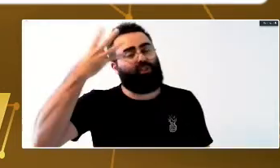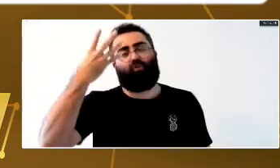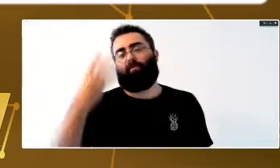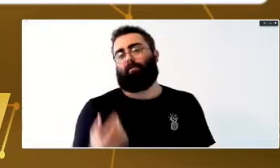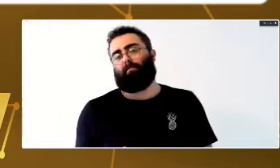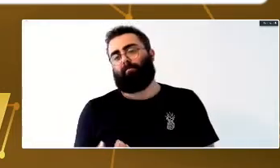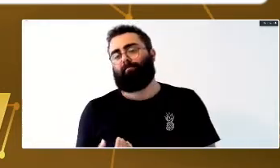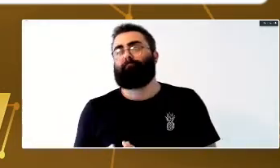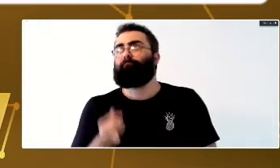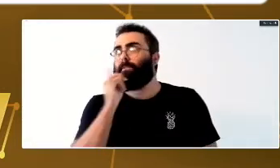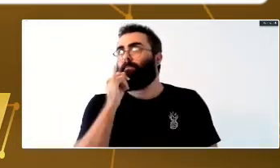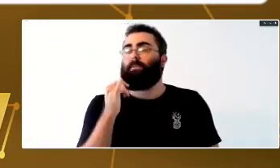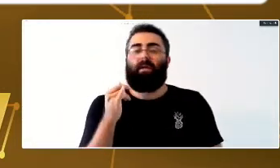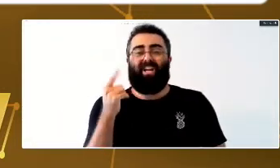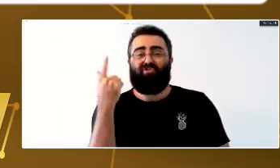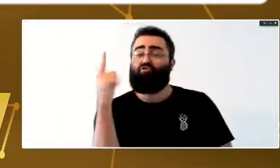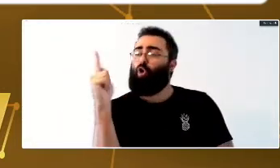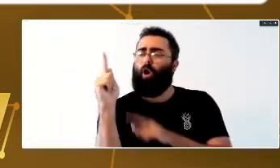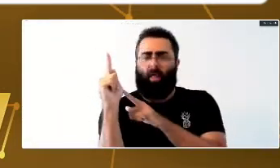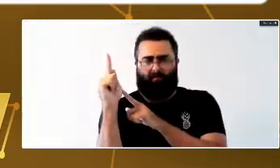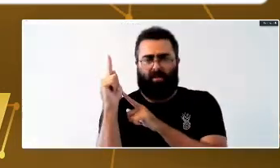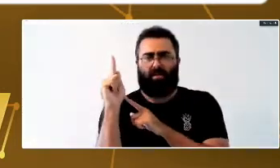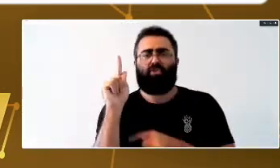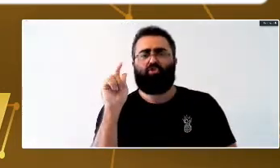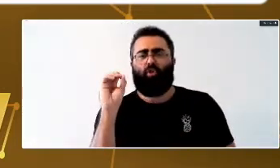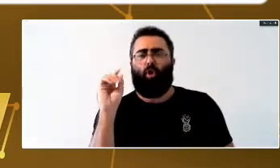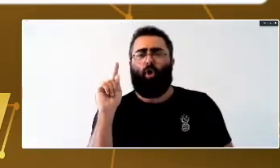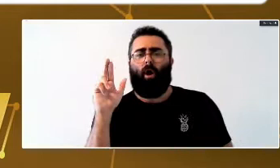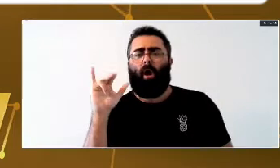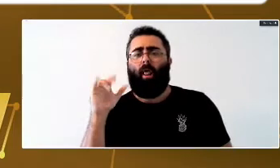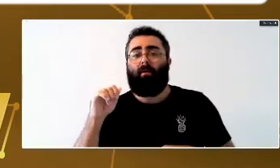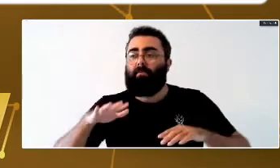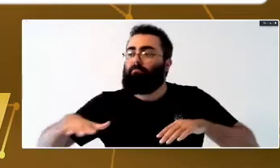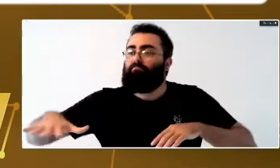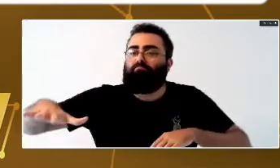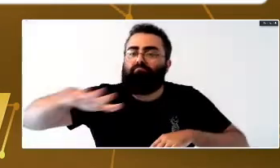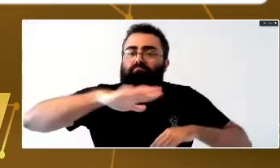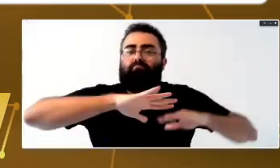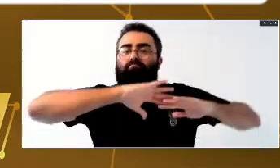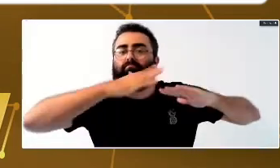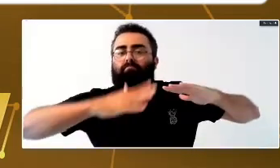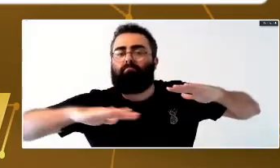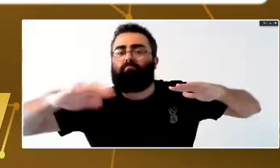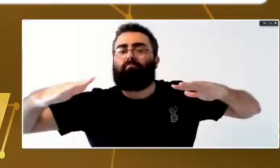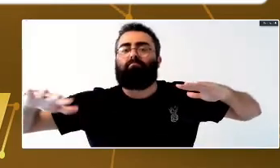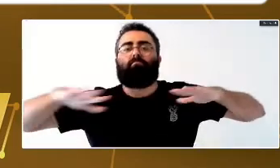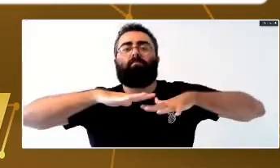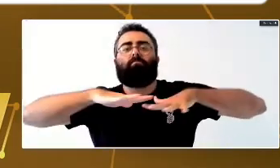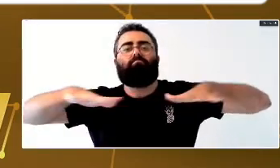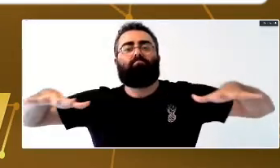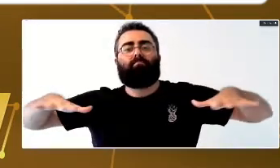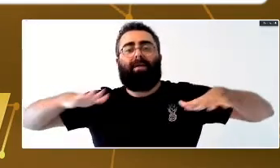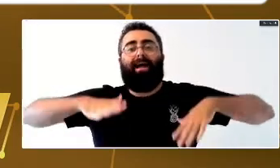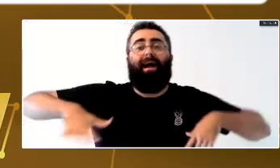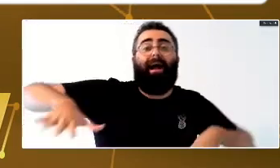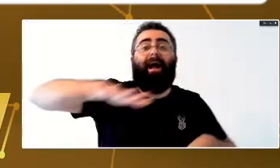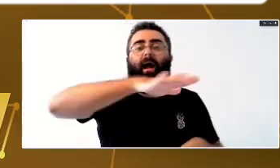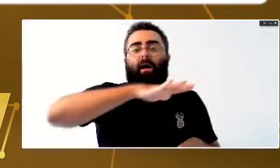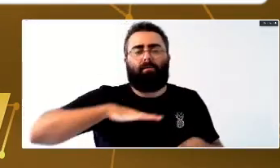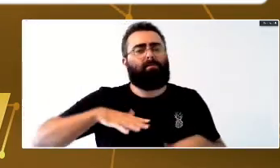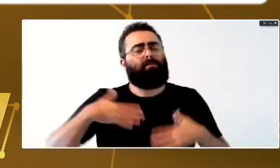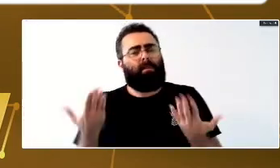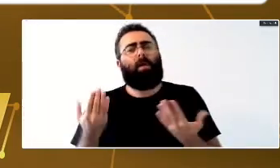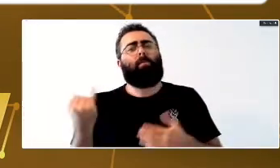geografia, ela está lá para que nós, a partir do momento que haja uma compreensão do fenômeno, a